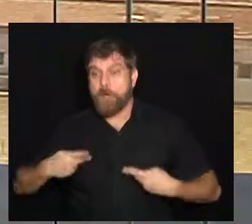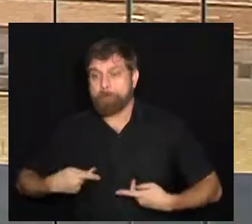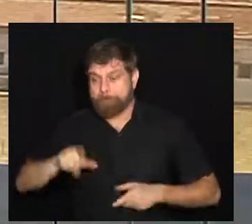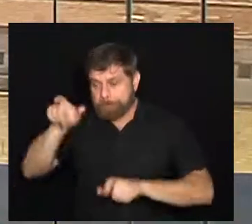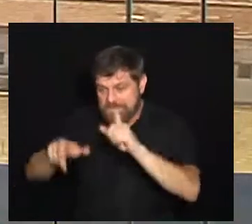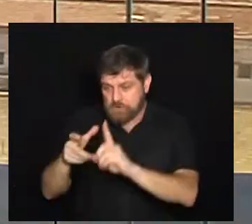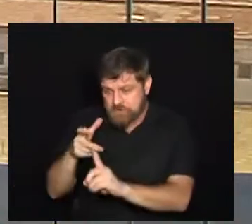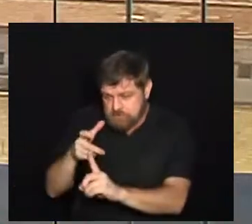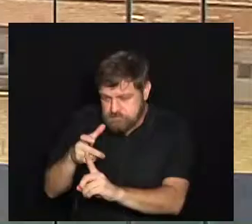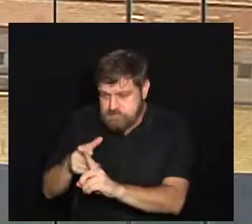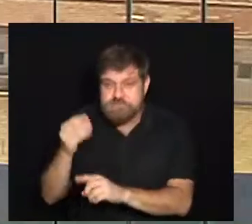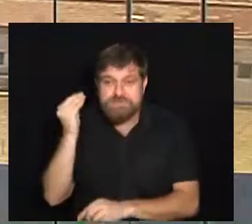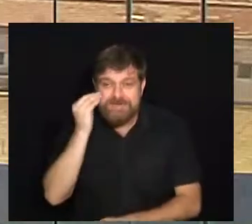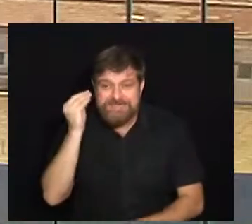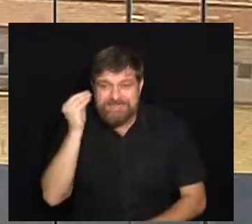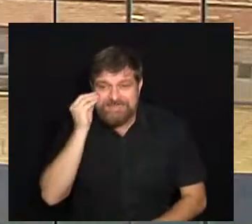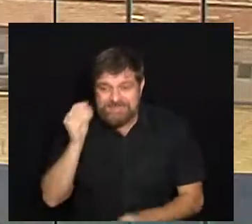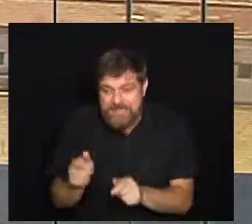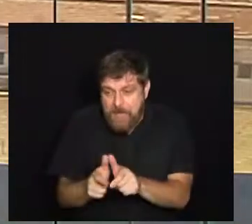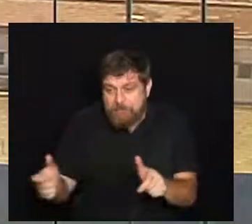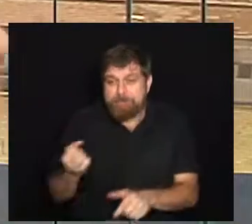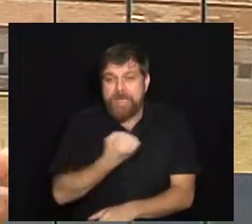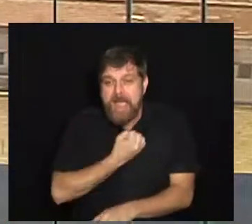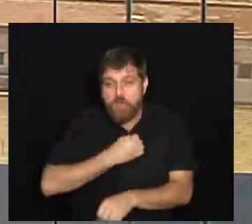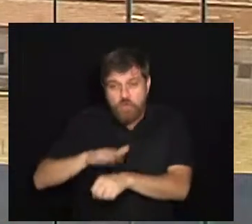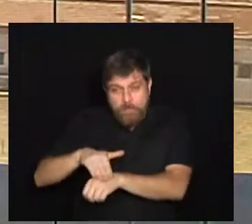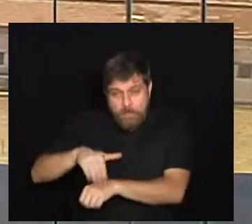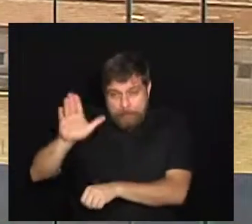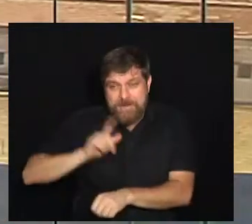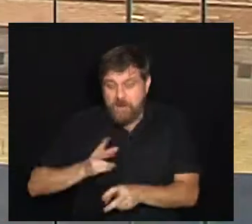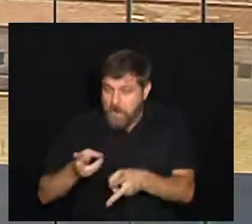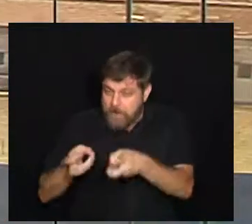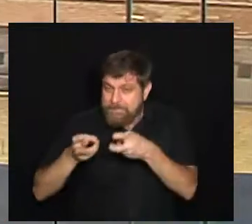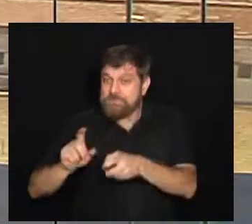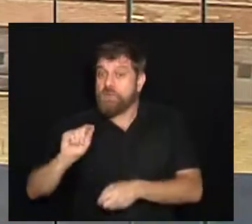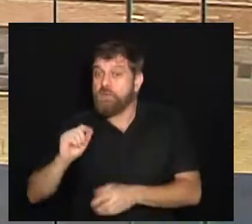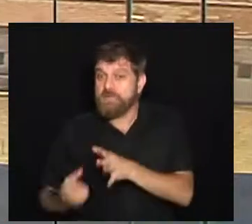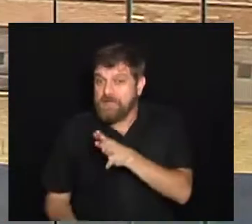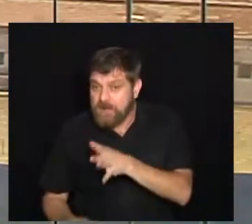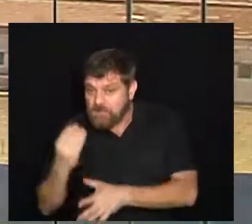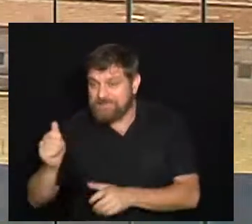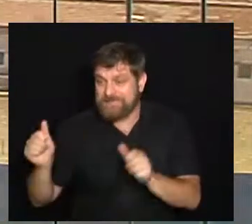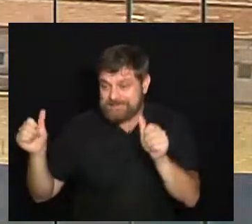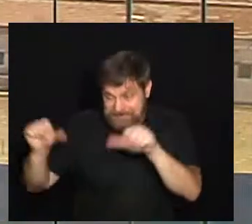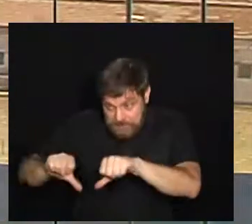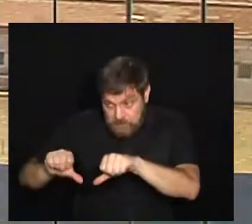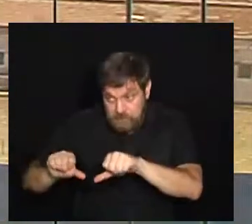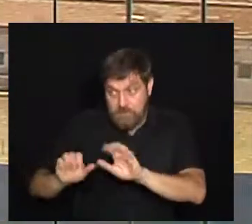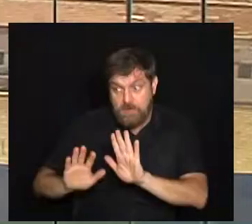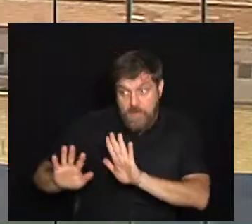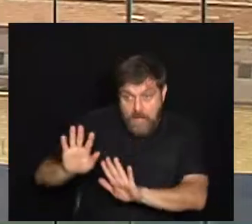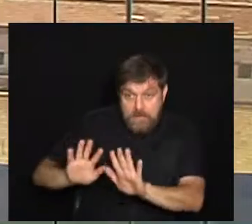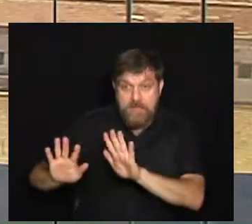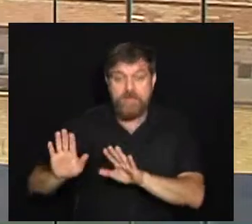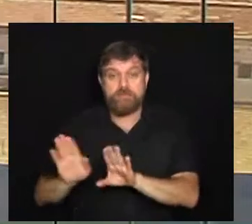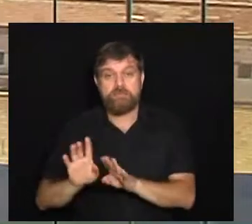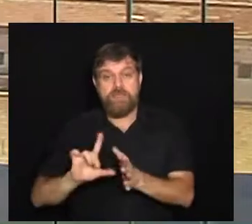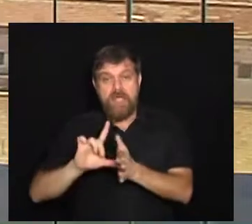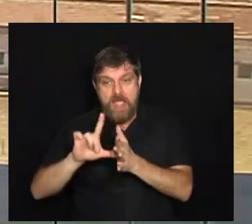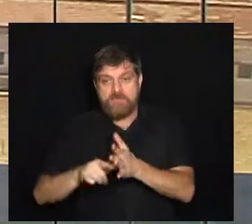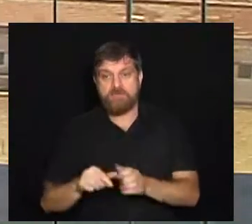ampliar amostra de testagem não é garantir que os efeitos colaterais podem ser monitorados de forma adequada depois